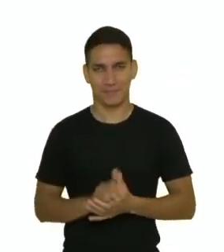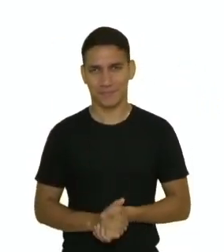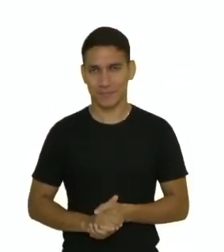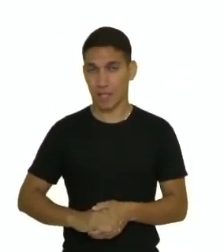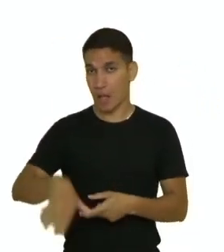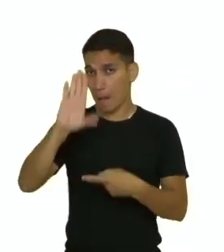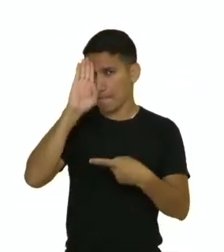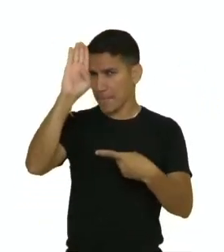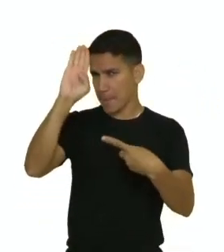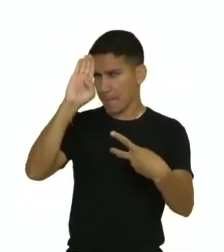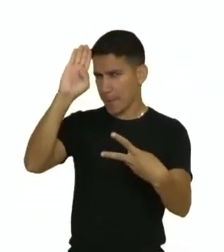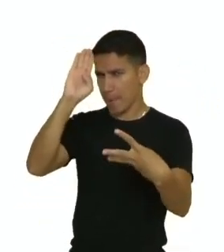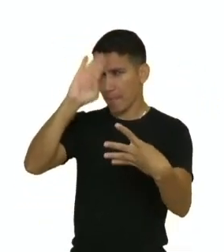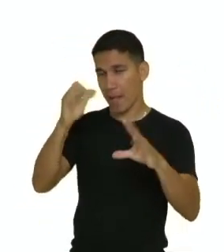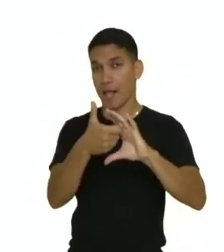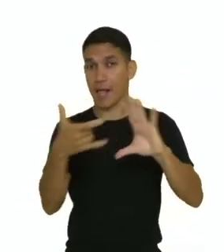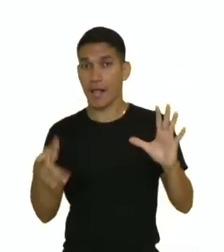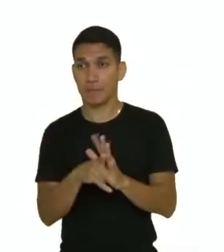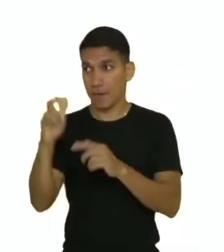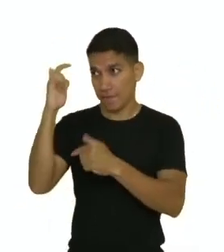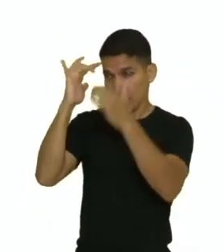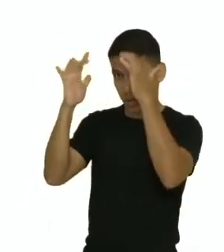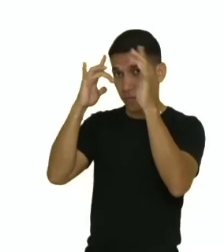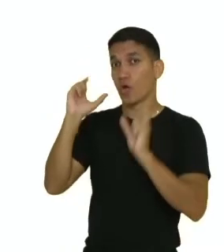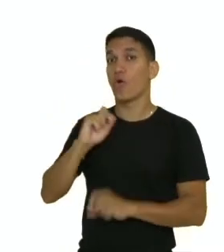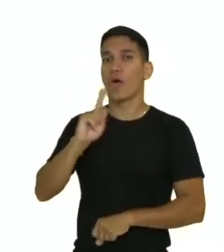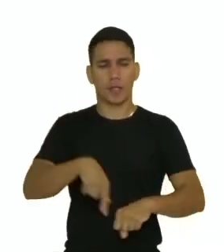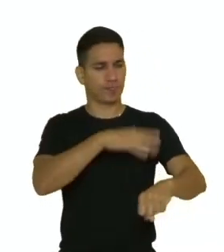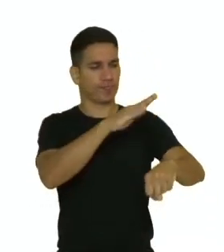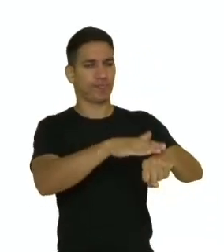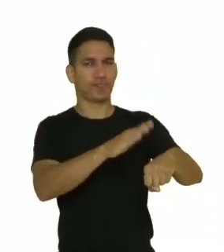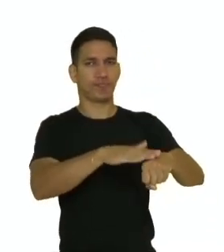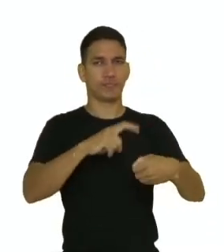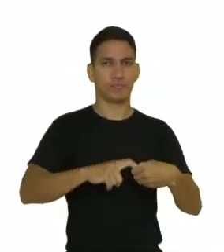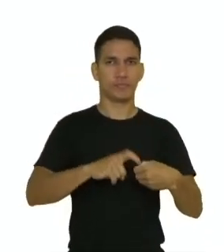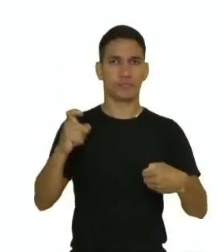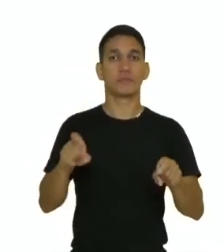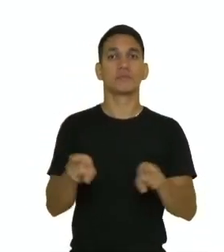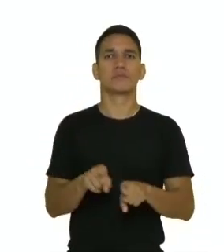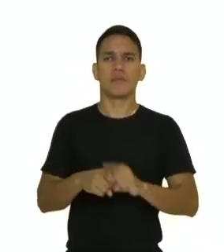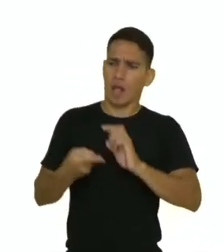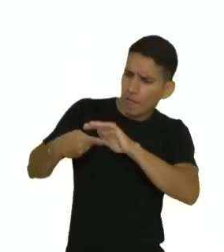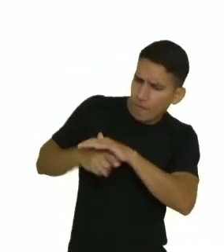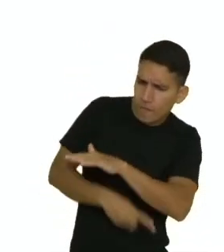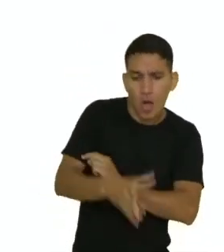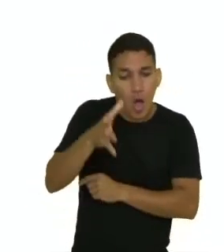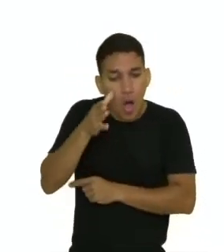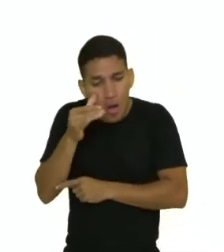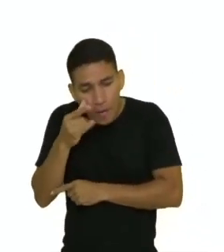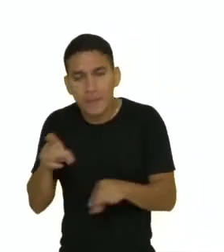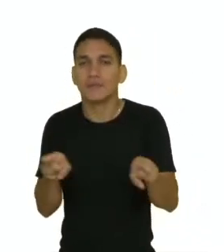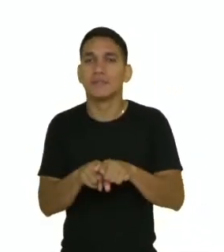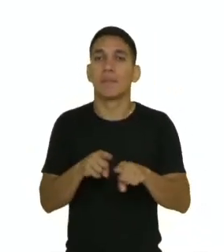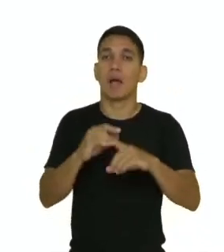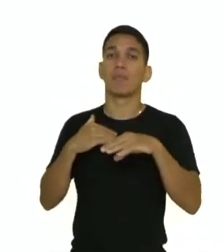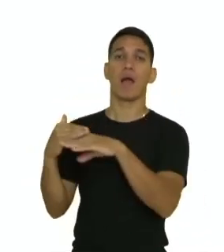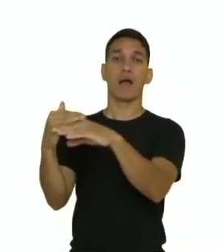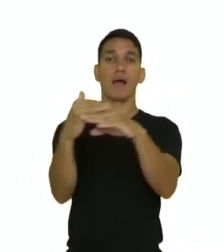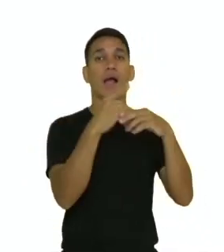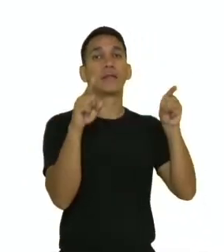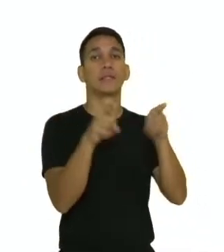principais características da filosofia são a autonomia, a radicalidade, a universalidade e